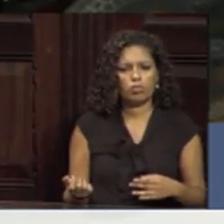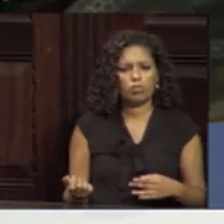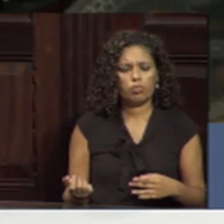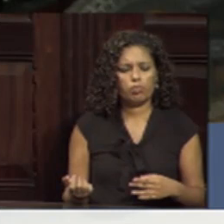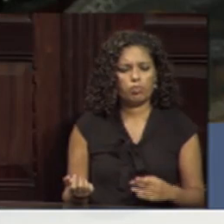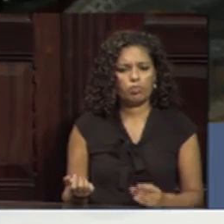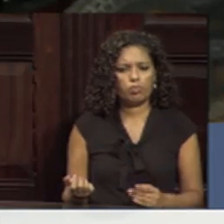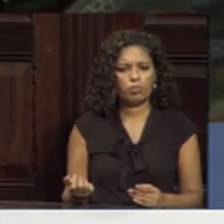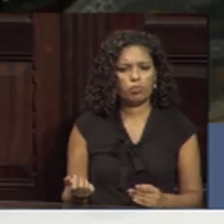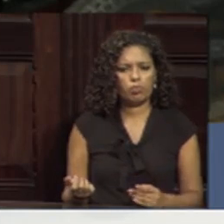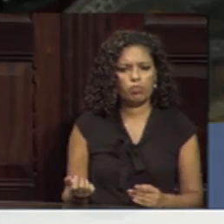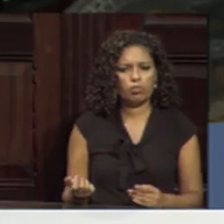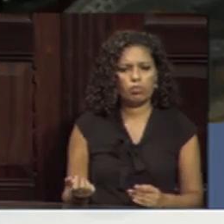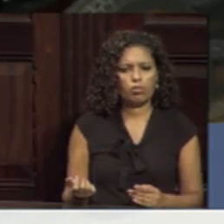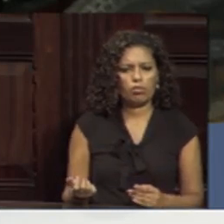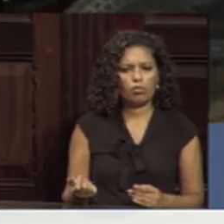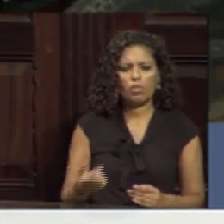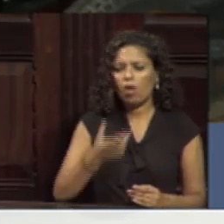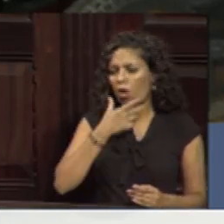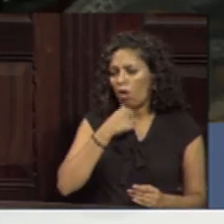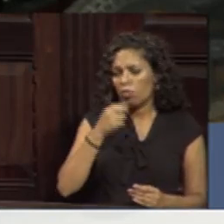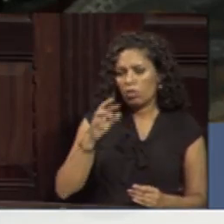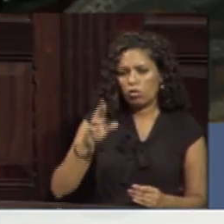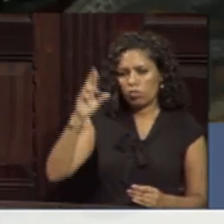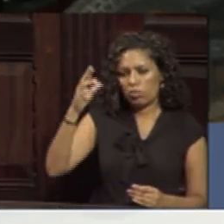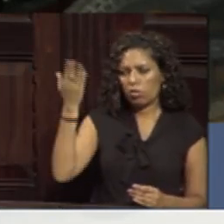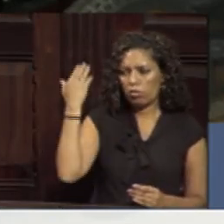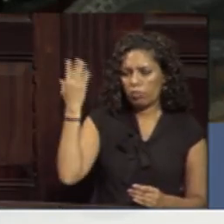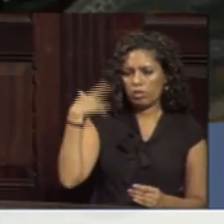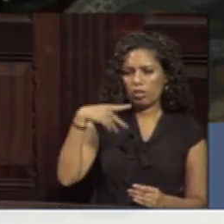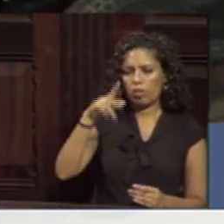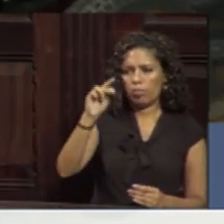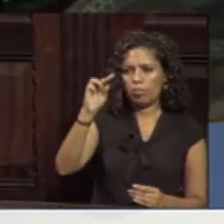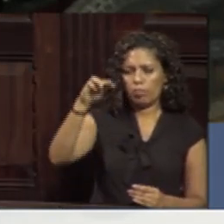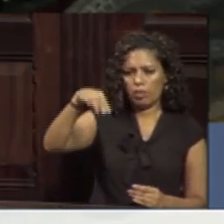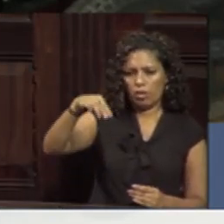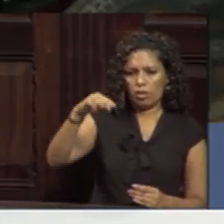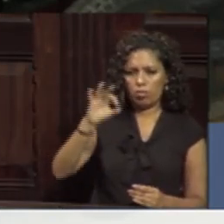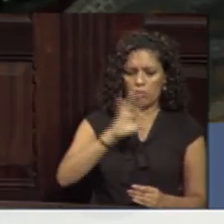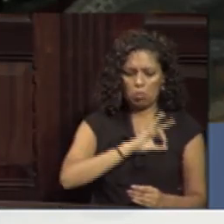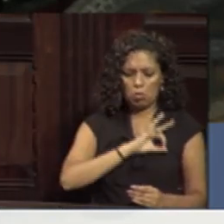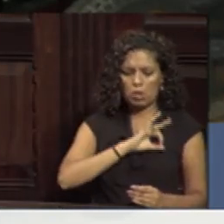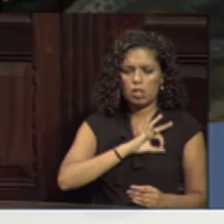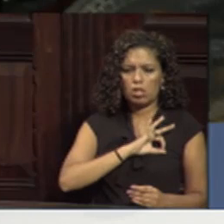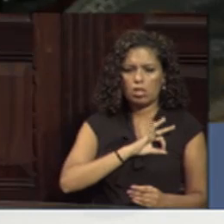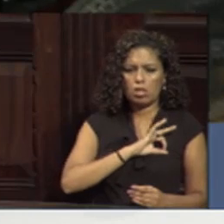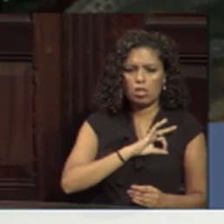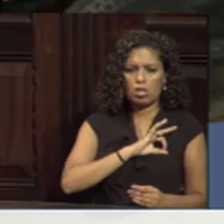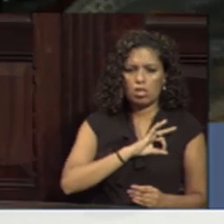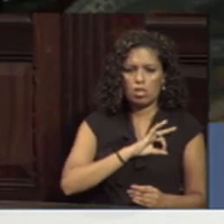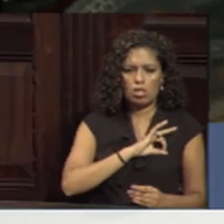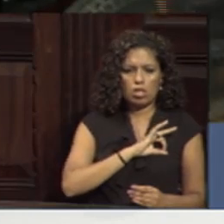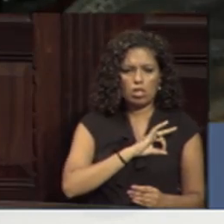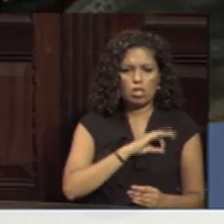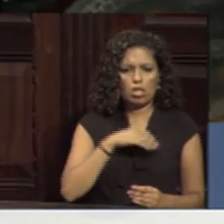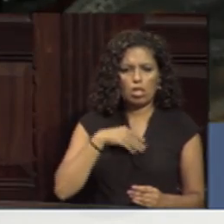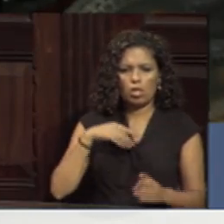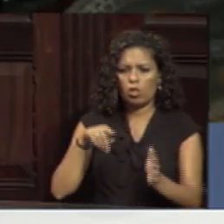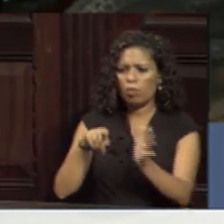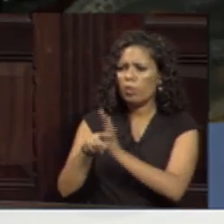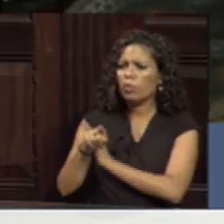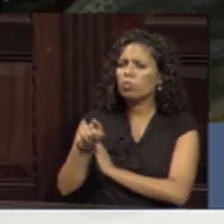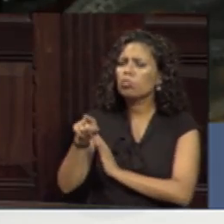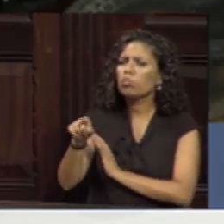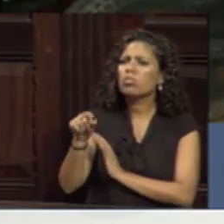ex-diretor, o ex-comandante da PM, eu fui perguntar a ele o que saiu, o que acontece aqui nesse